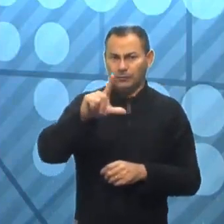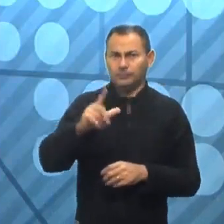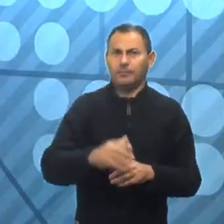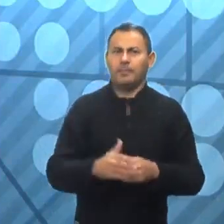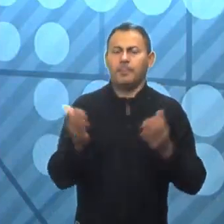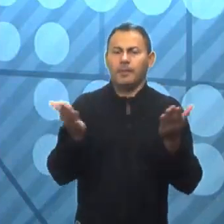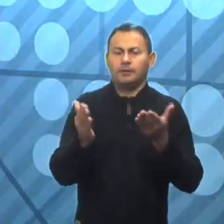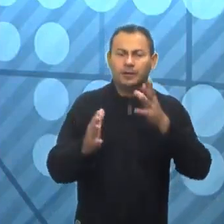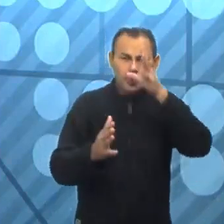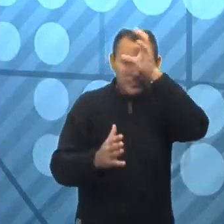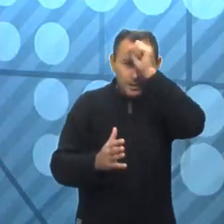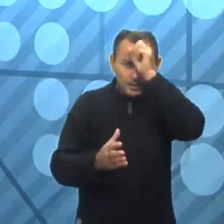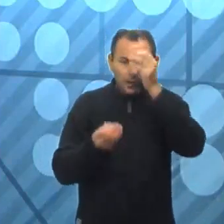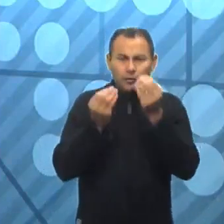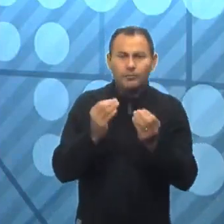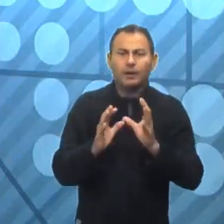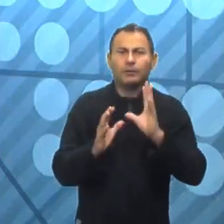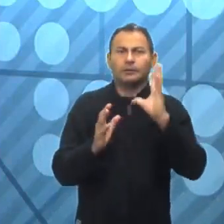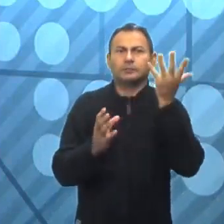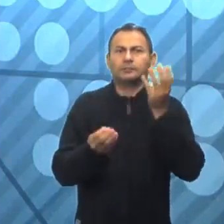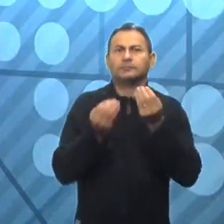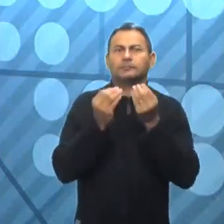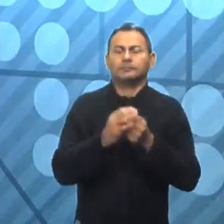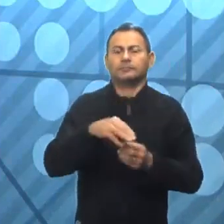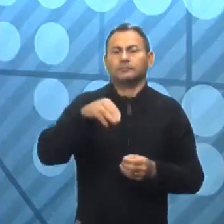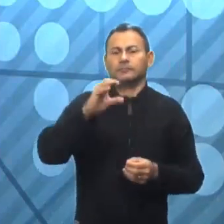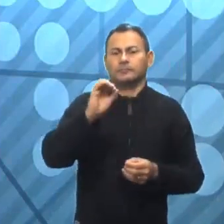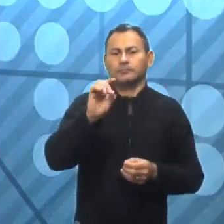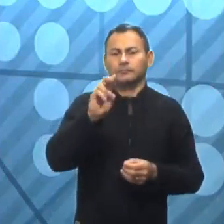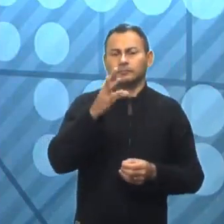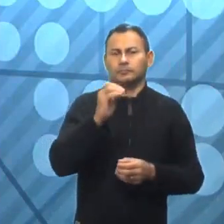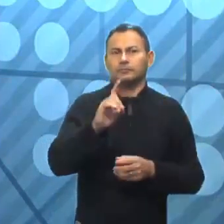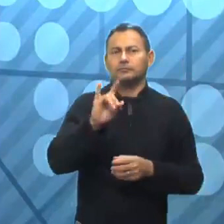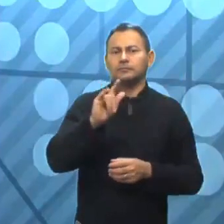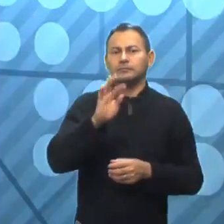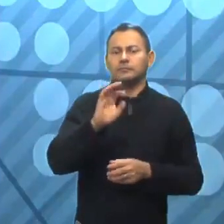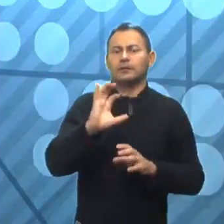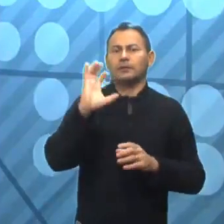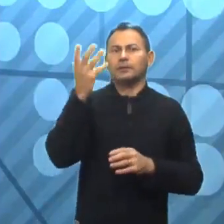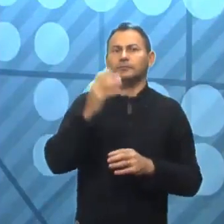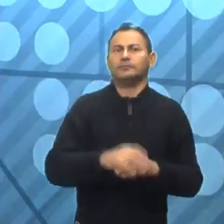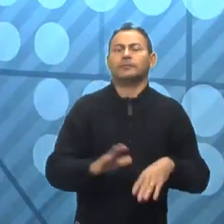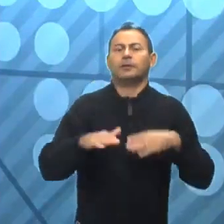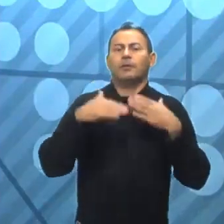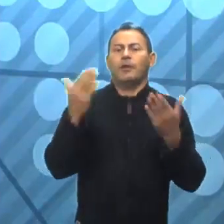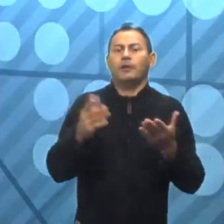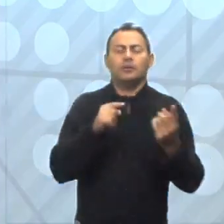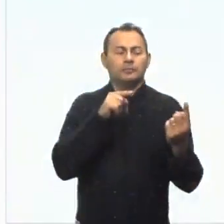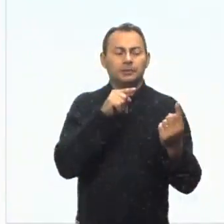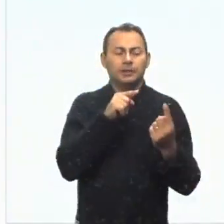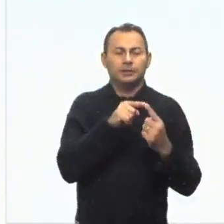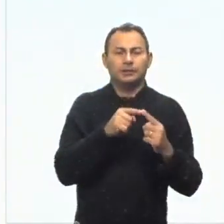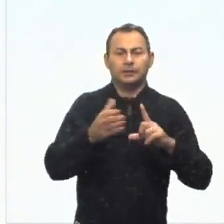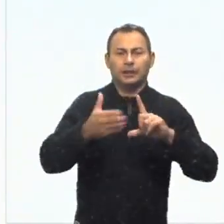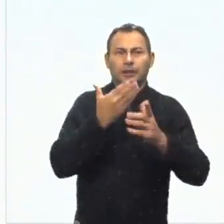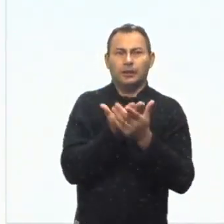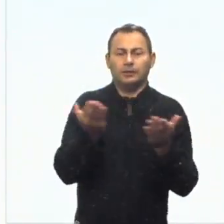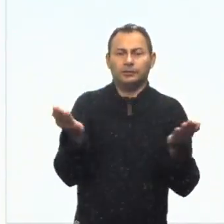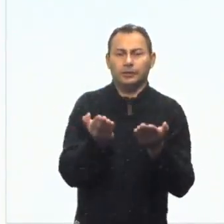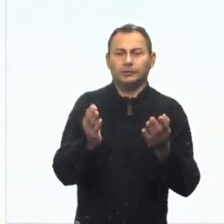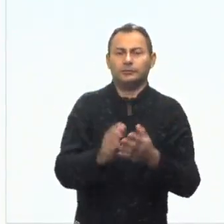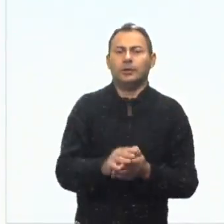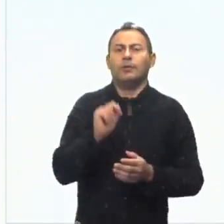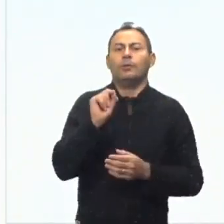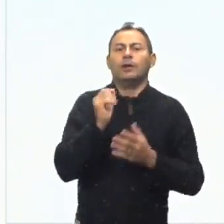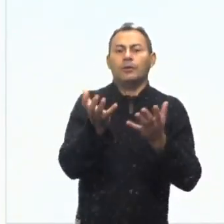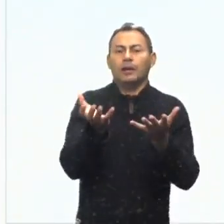hoje a gente vai aprender como que isso funciona, como que a modulação digital ela funciona. E quais são os objetivos da nossa aula de hoje? O que